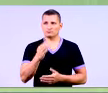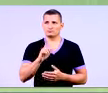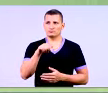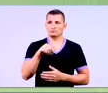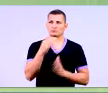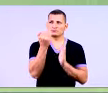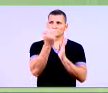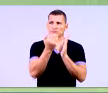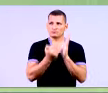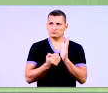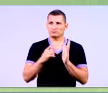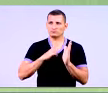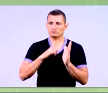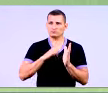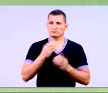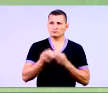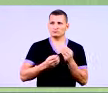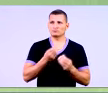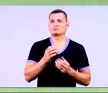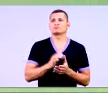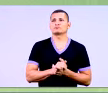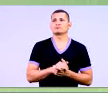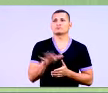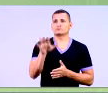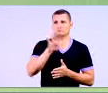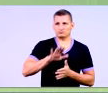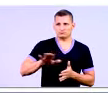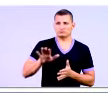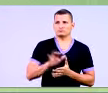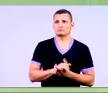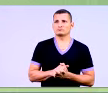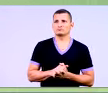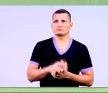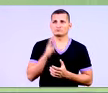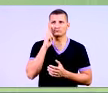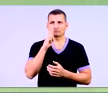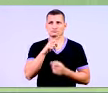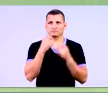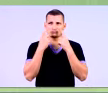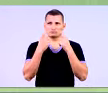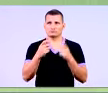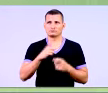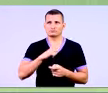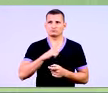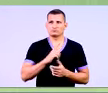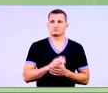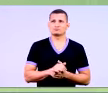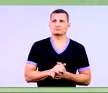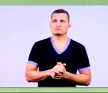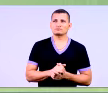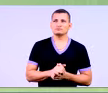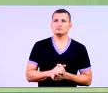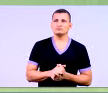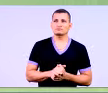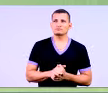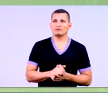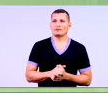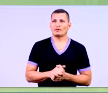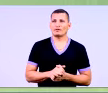ordem que a gente tem de procedência geral olha que interessante temos uma pequena é